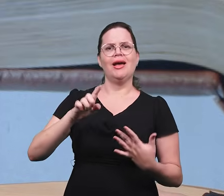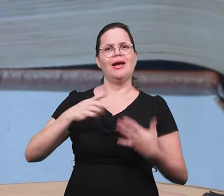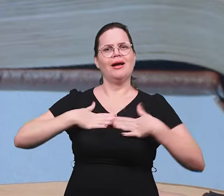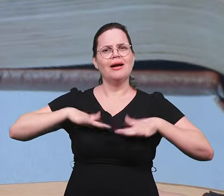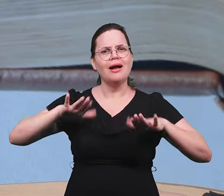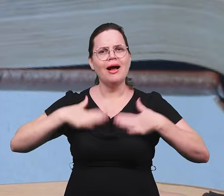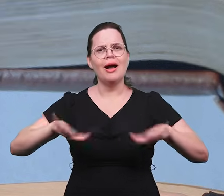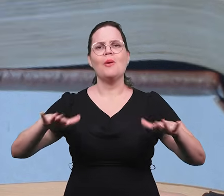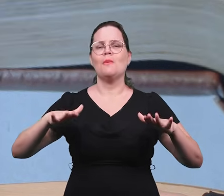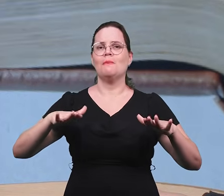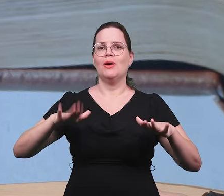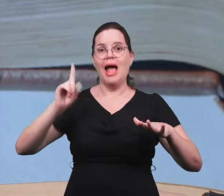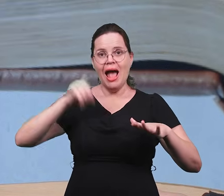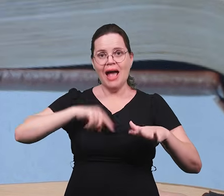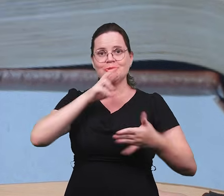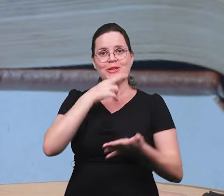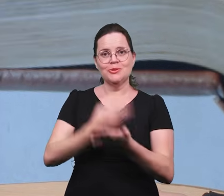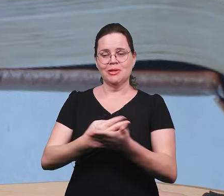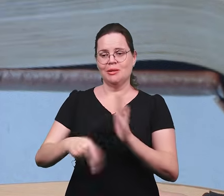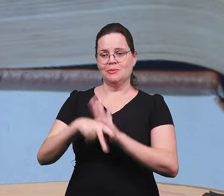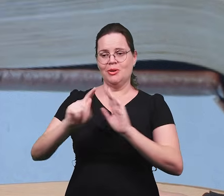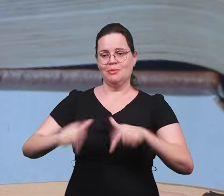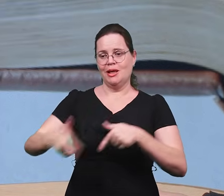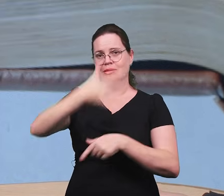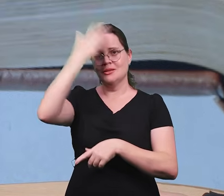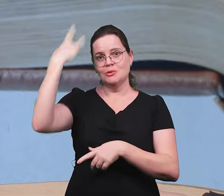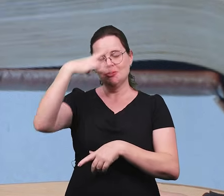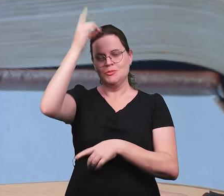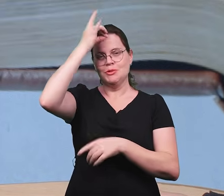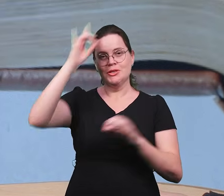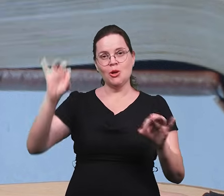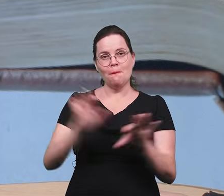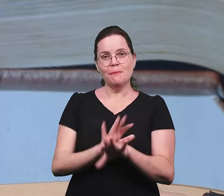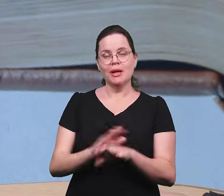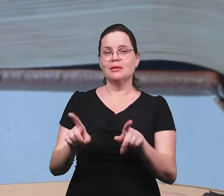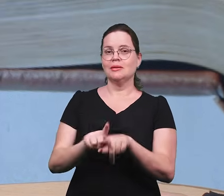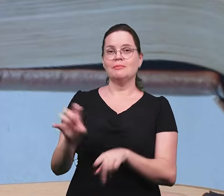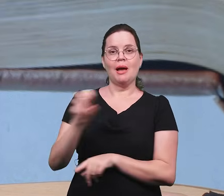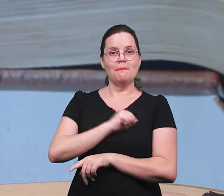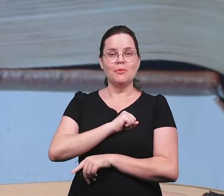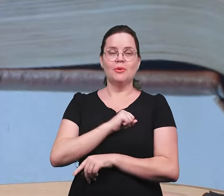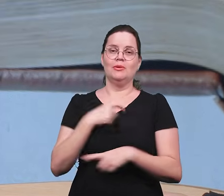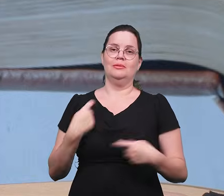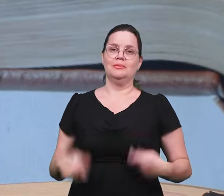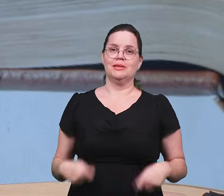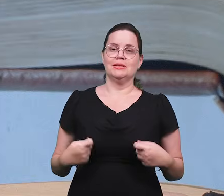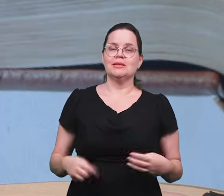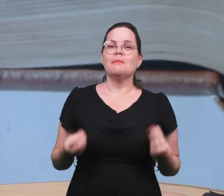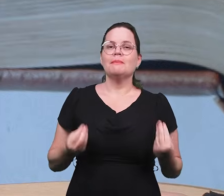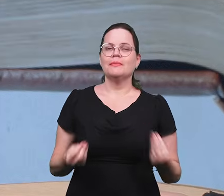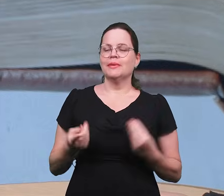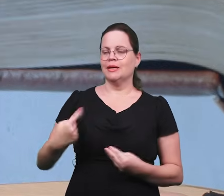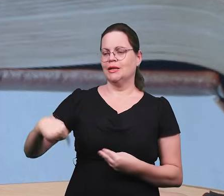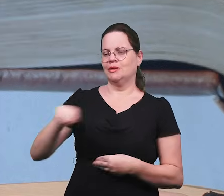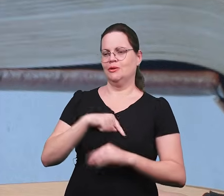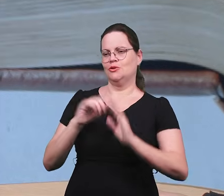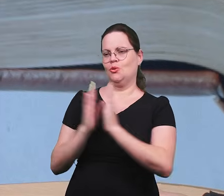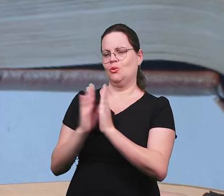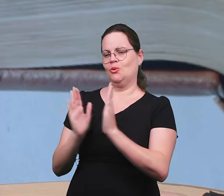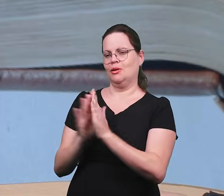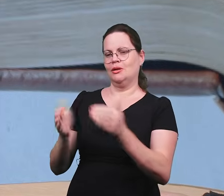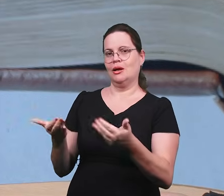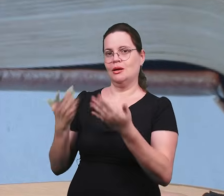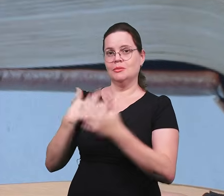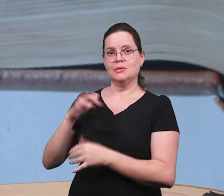o fruto do Espírito aí completo e amor, para que nós oremos ao Senhor e no tempo